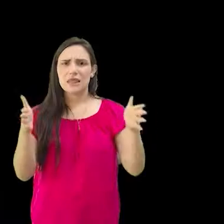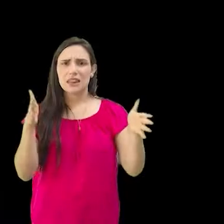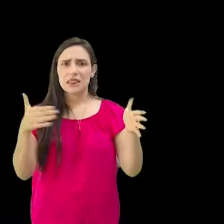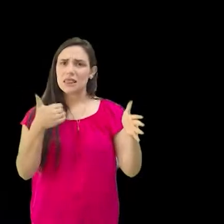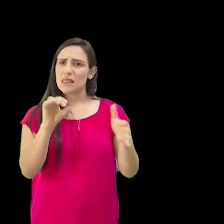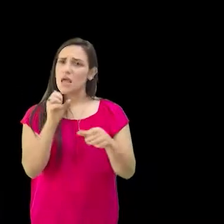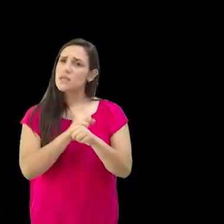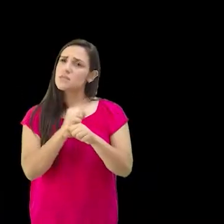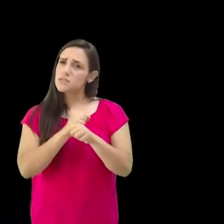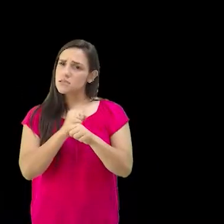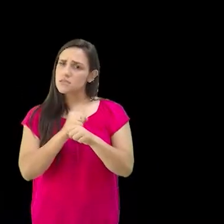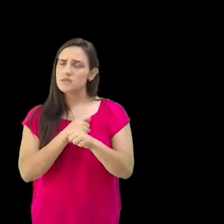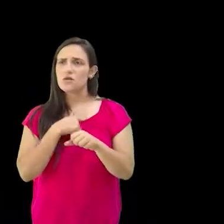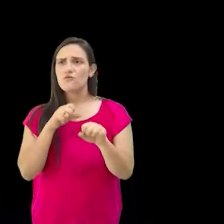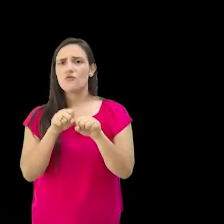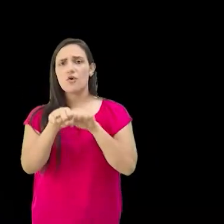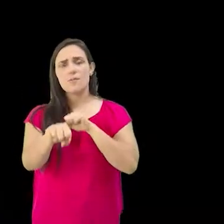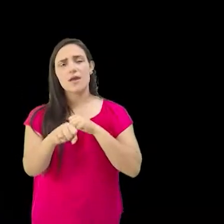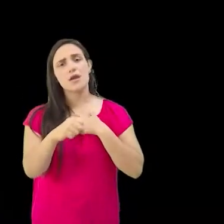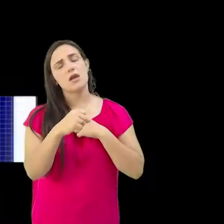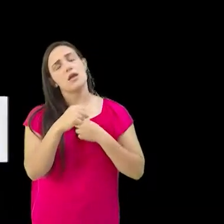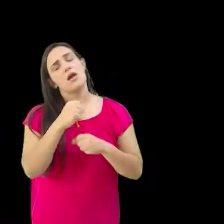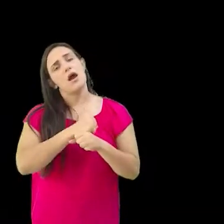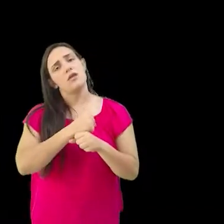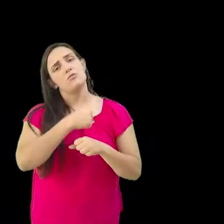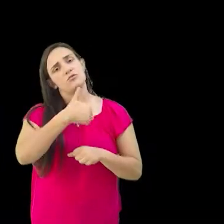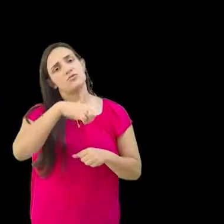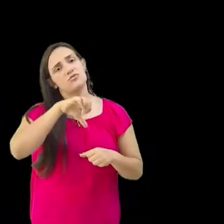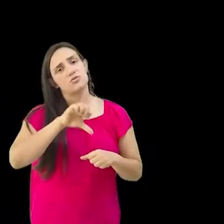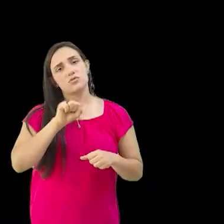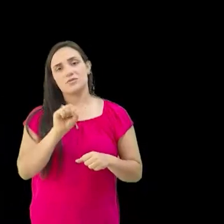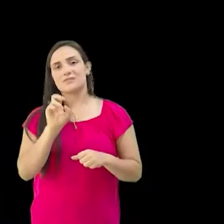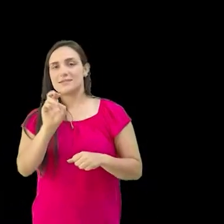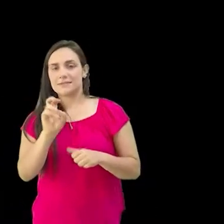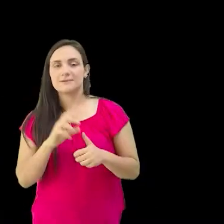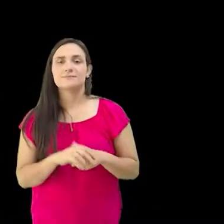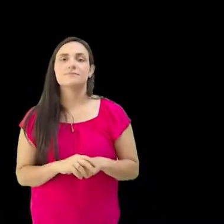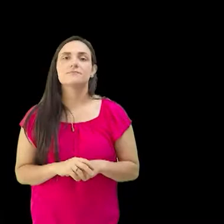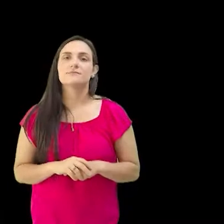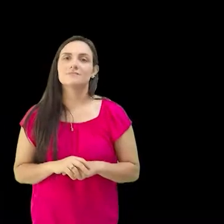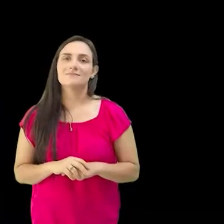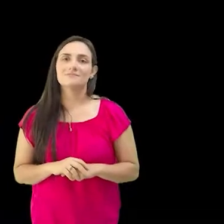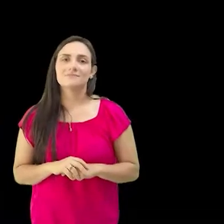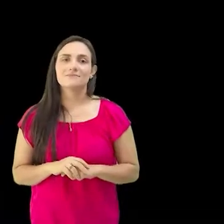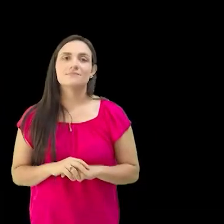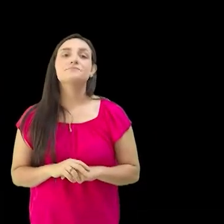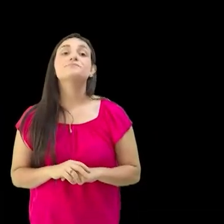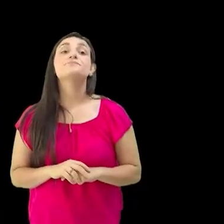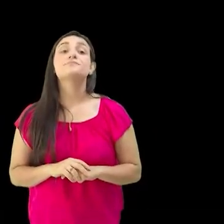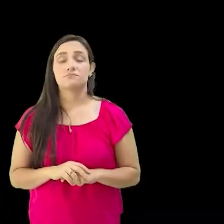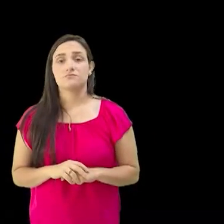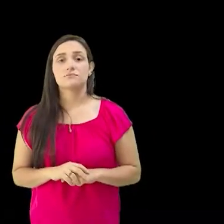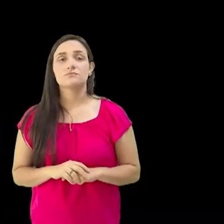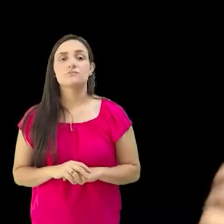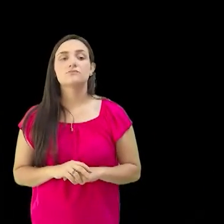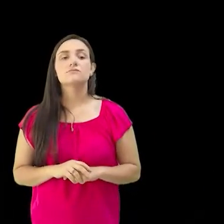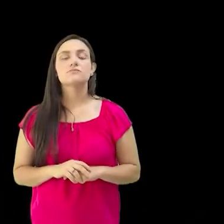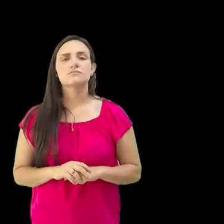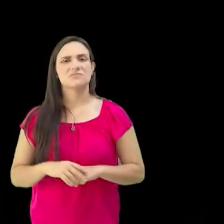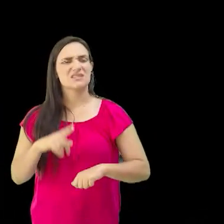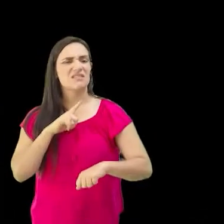anos na área de educação física, eu me formei em 85, aí chegou um período da